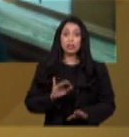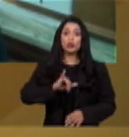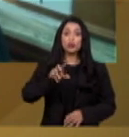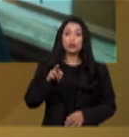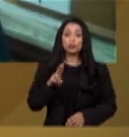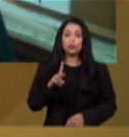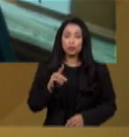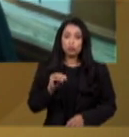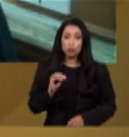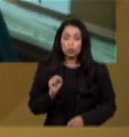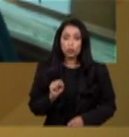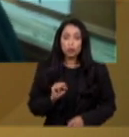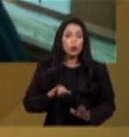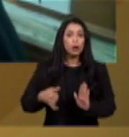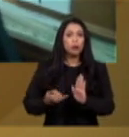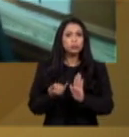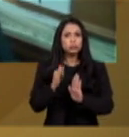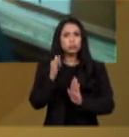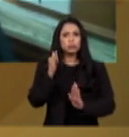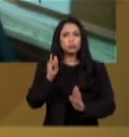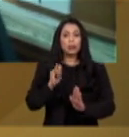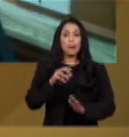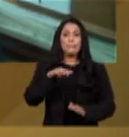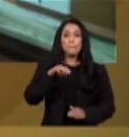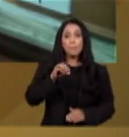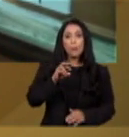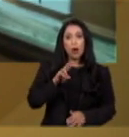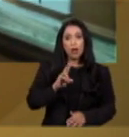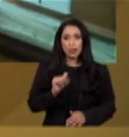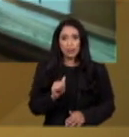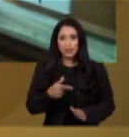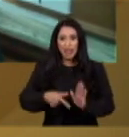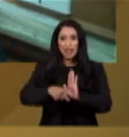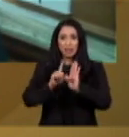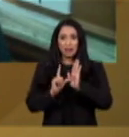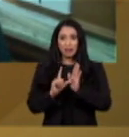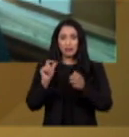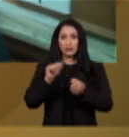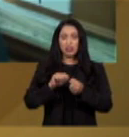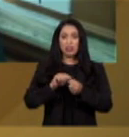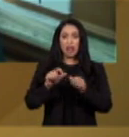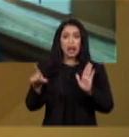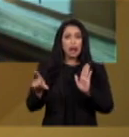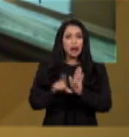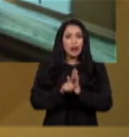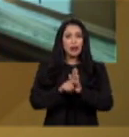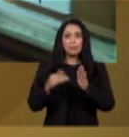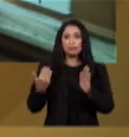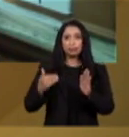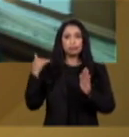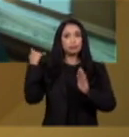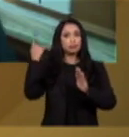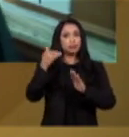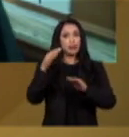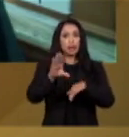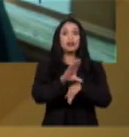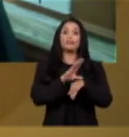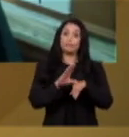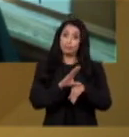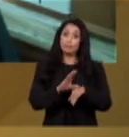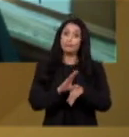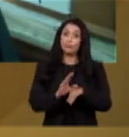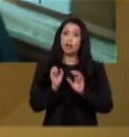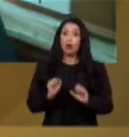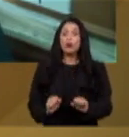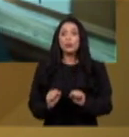mora. Como, diante do que previsto na Lei das Leis da República, posso